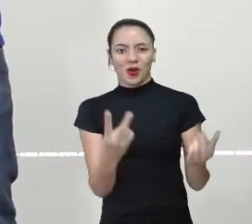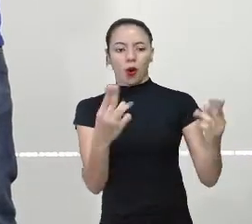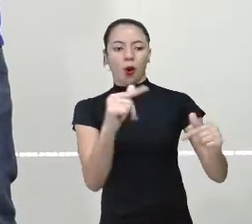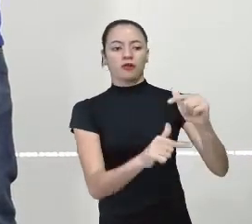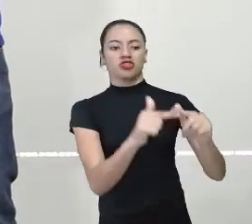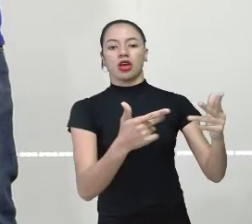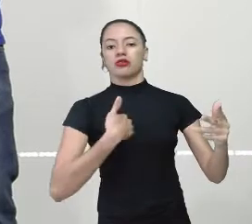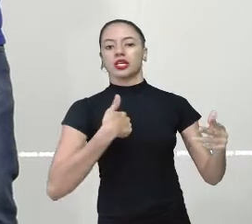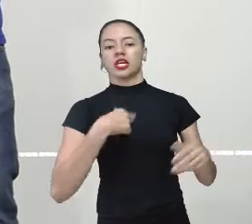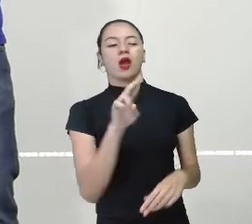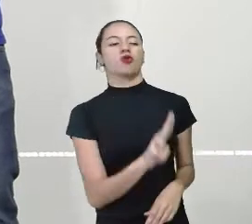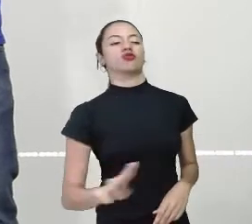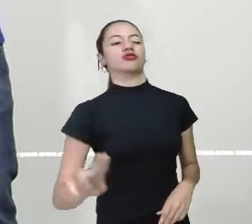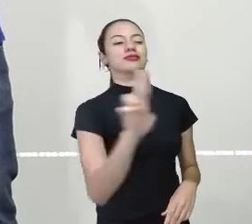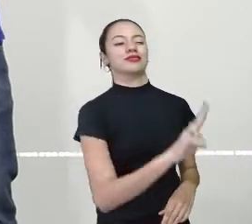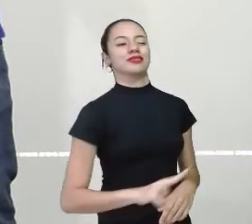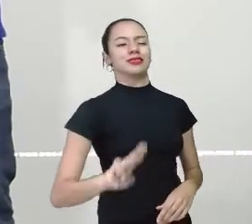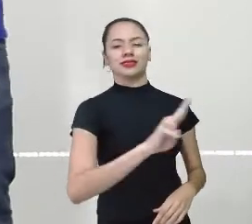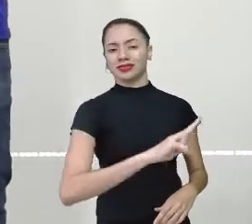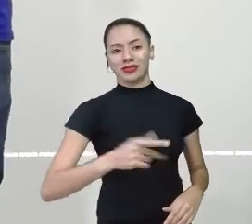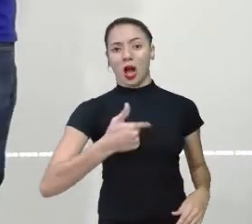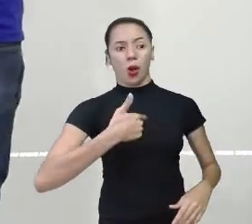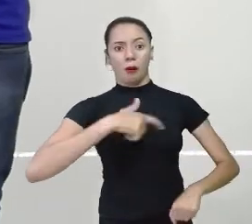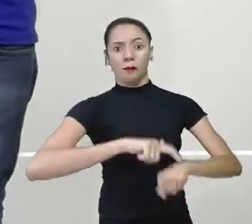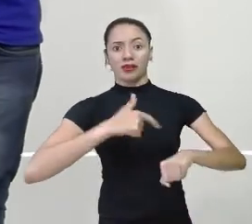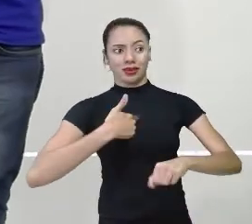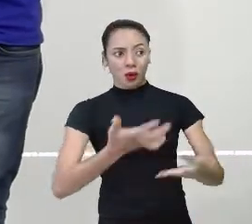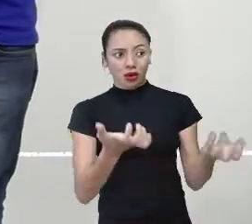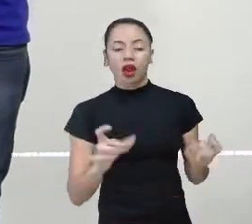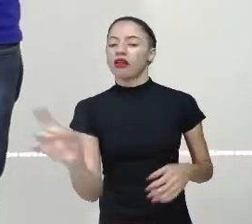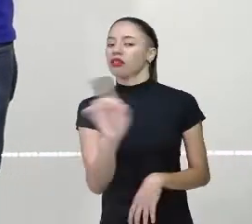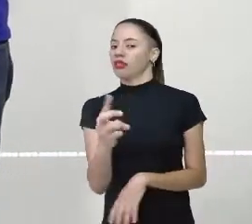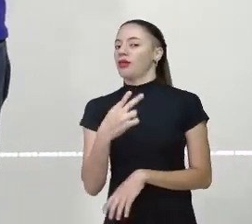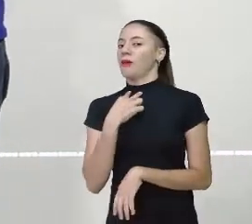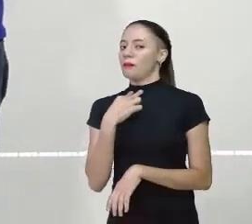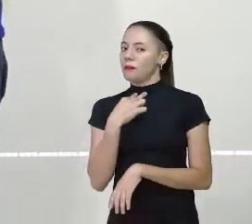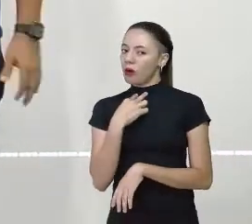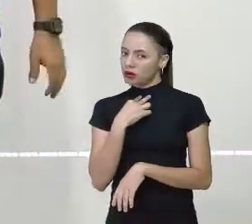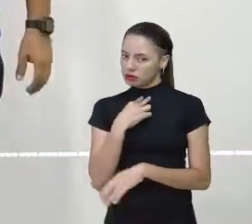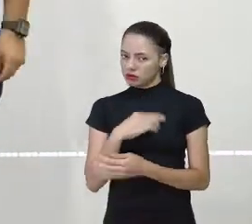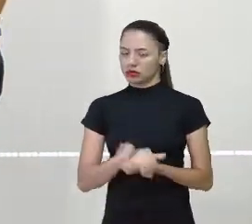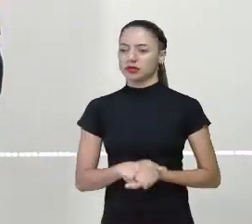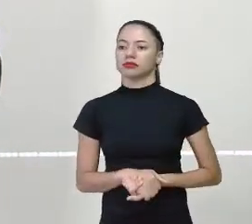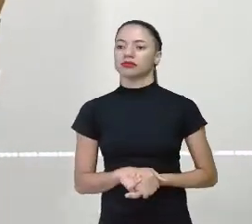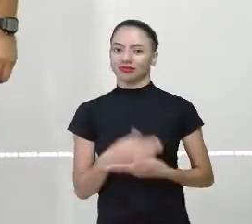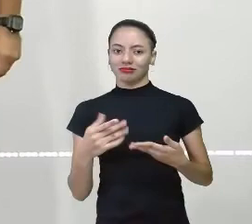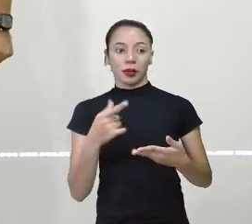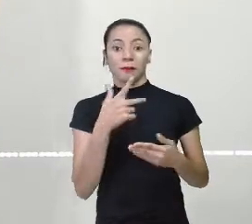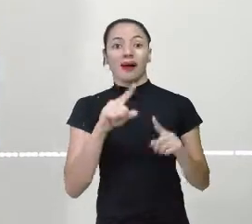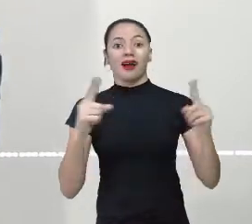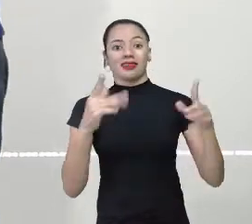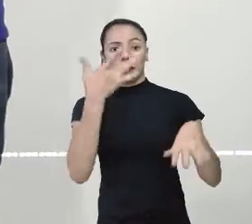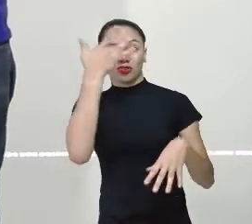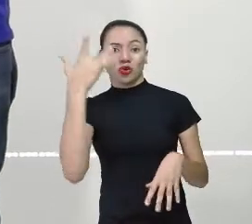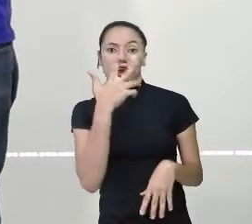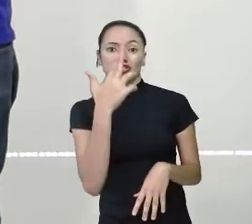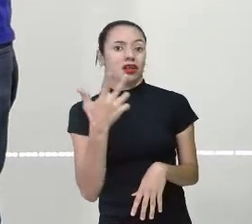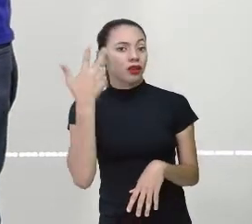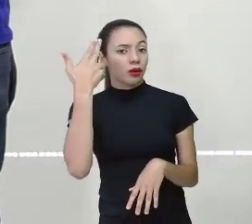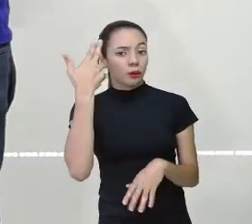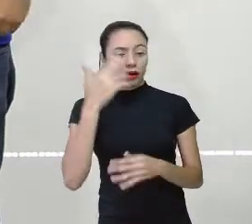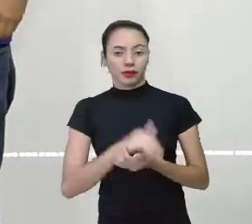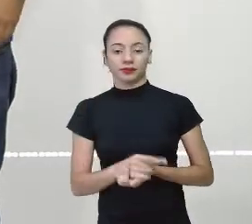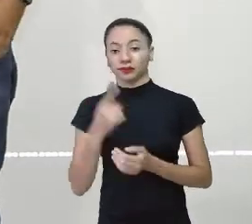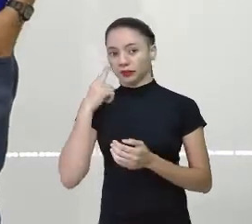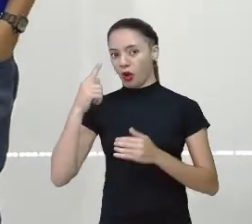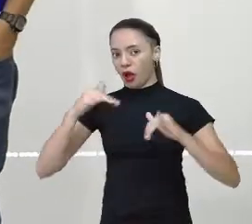que quiser, entende? E muitas vezes isso não é visto, né? Pois é, enfim, é tido como normal, né? Vamos ver aqui essa campanha, gente.